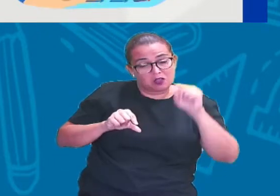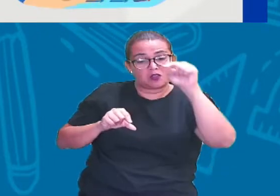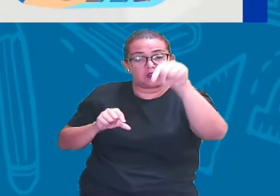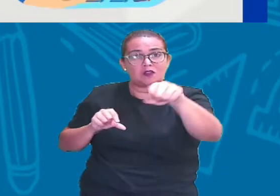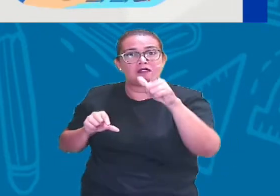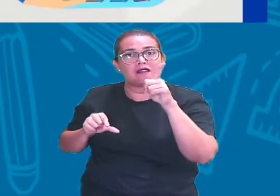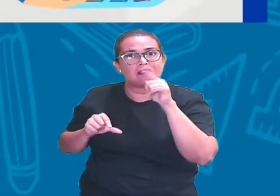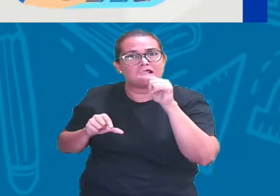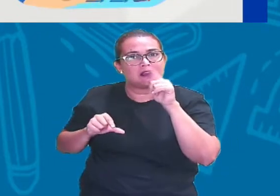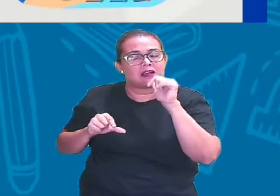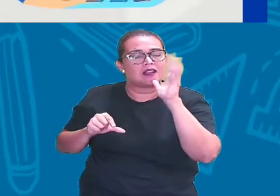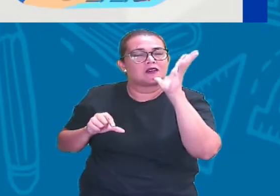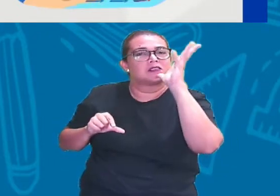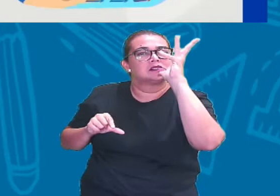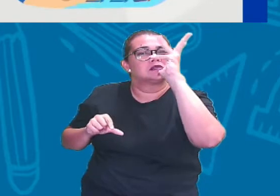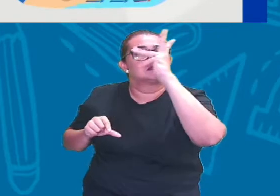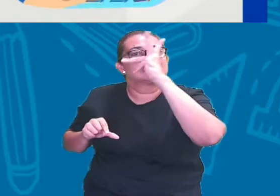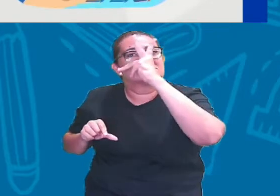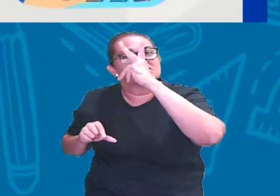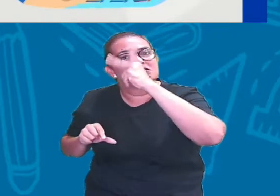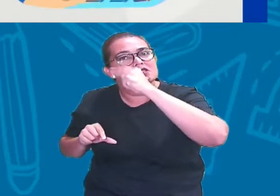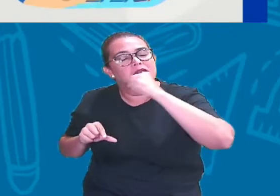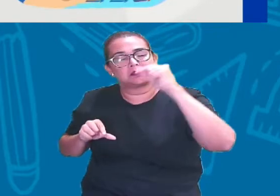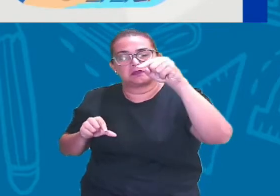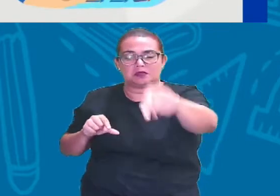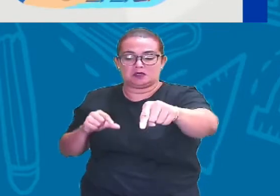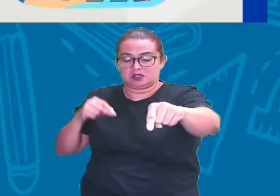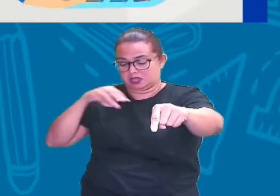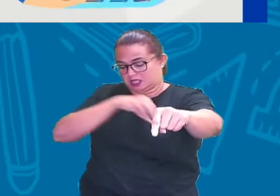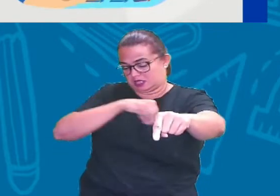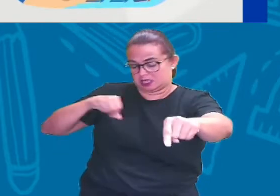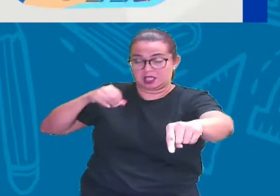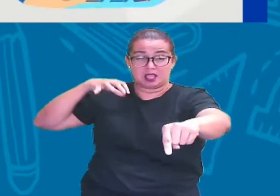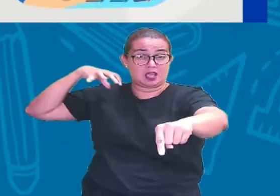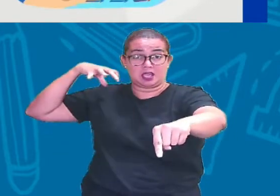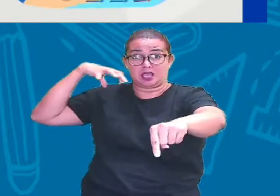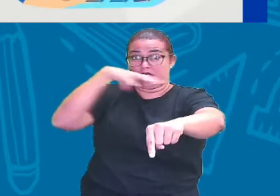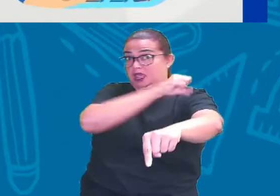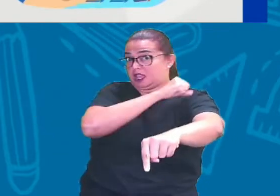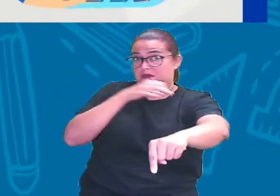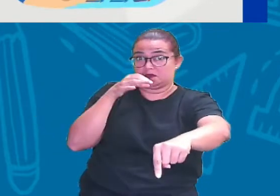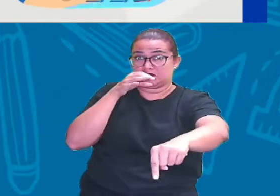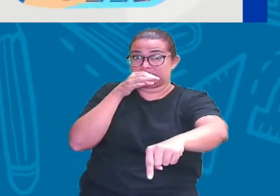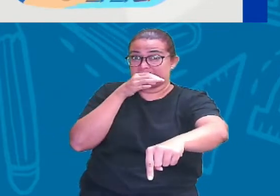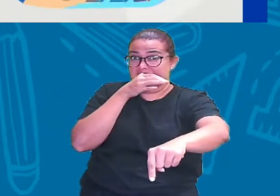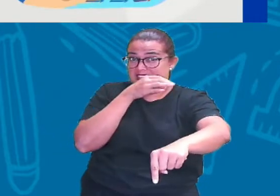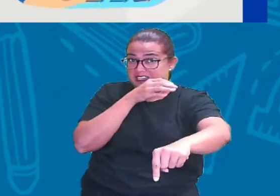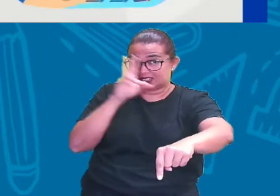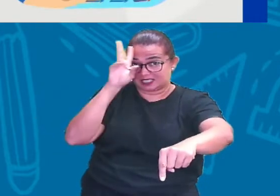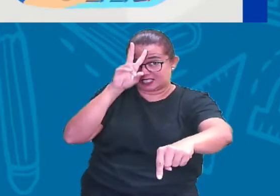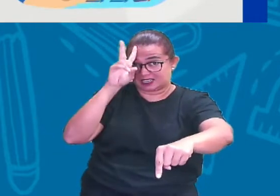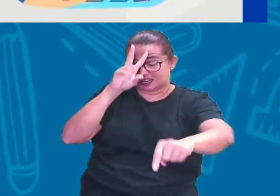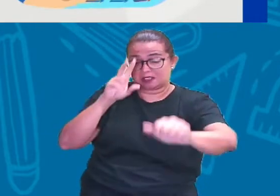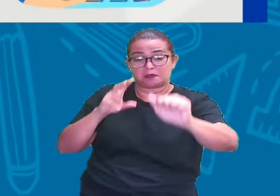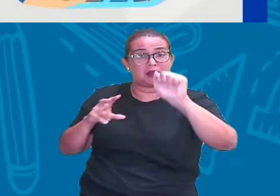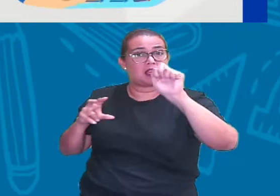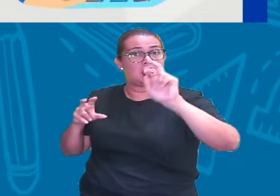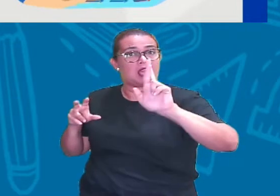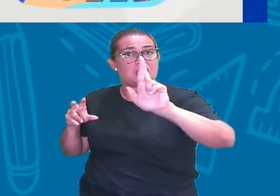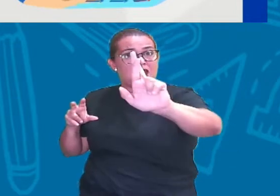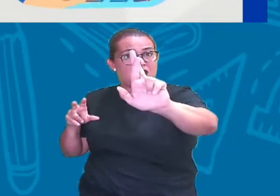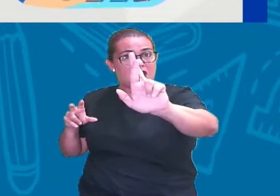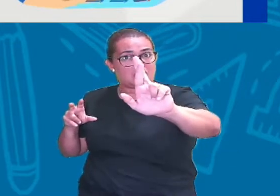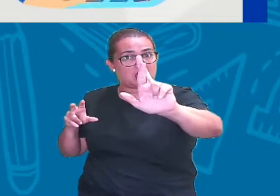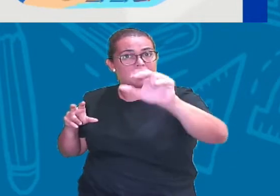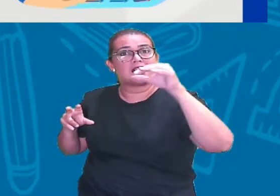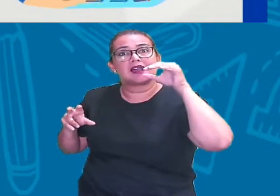esquentar de uma forma mais lenta. Então, o que vai acontecer, professor? Lembra que eu falei, ó, o ar quente sobe, então, na areia, o